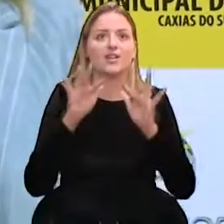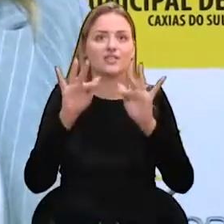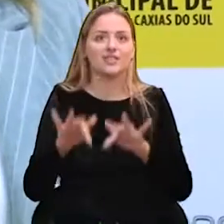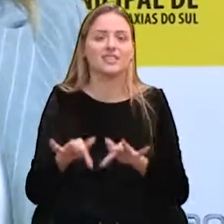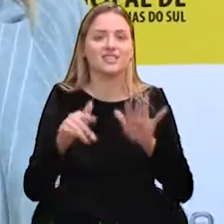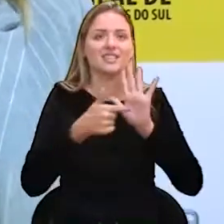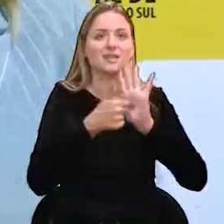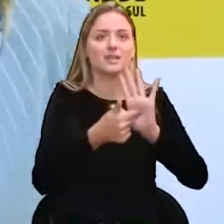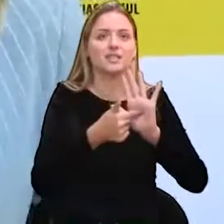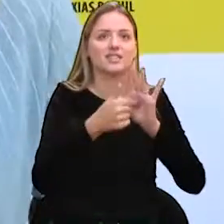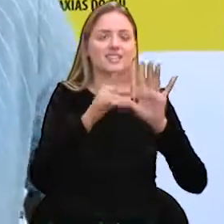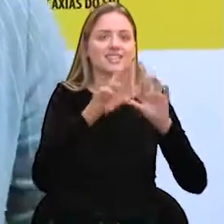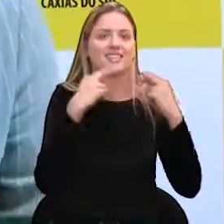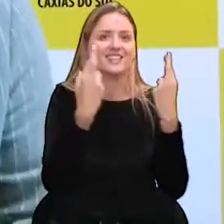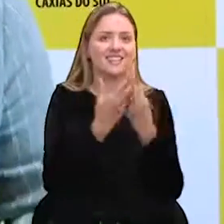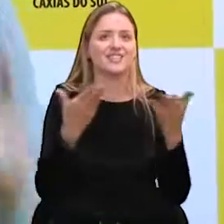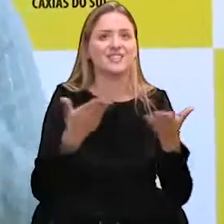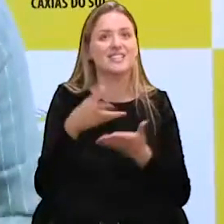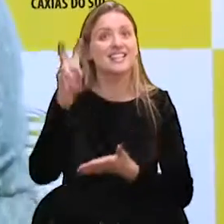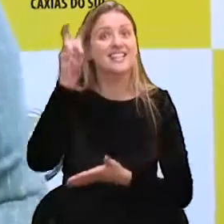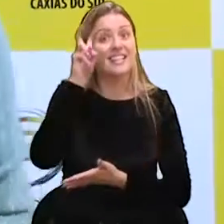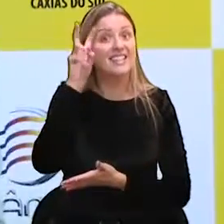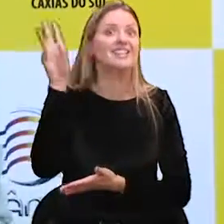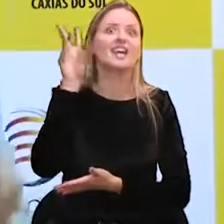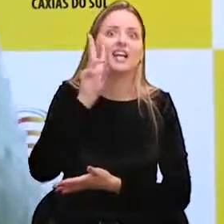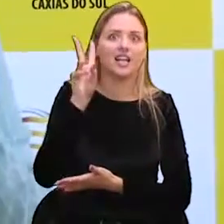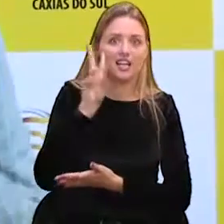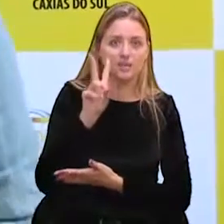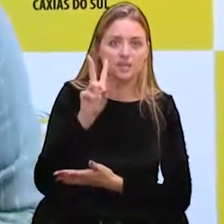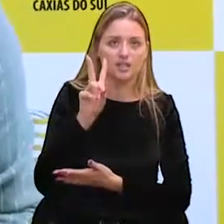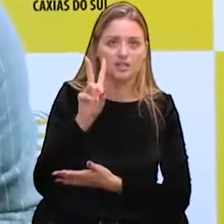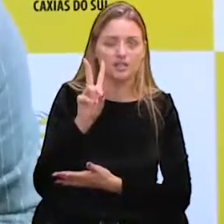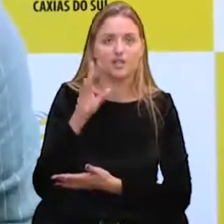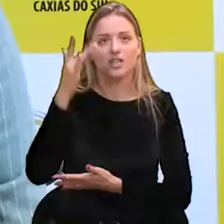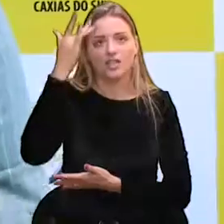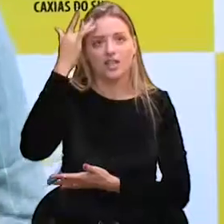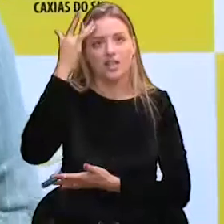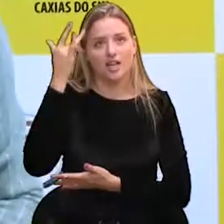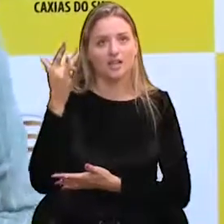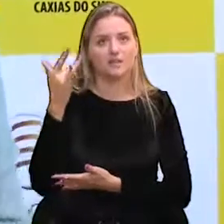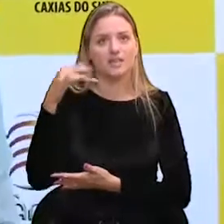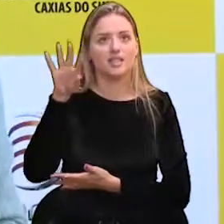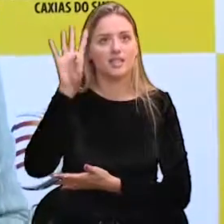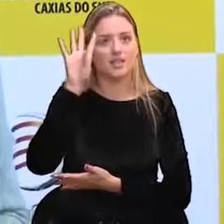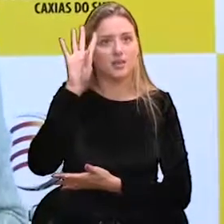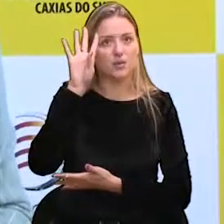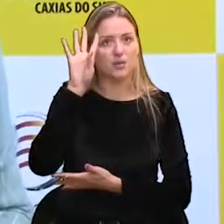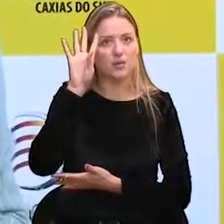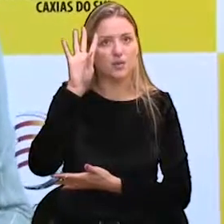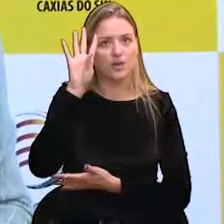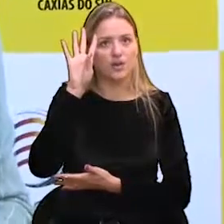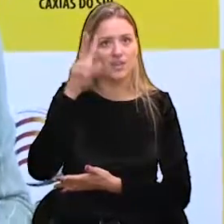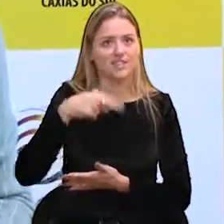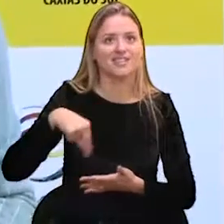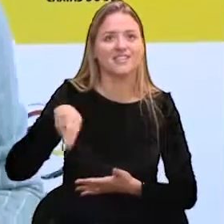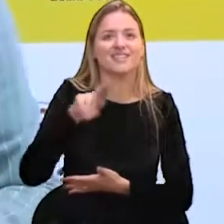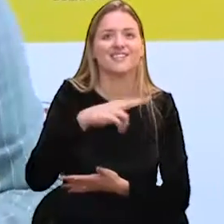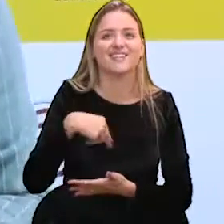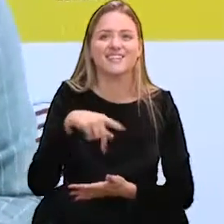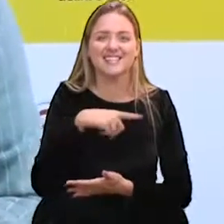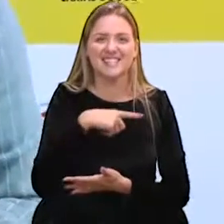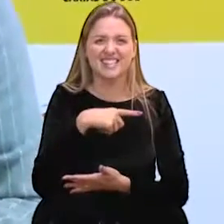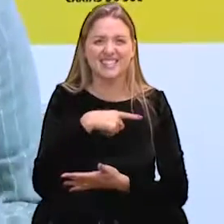a transmissão da sessão ordinária dessa quinta-feira. Lembrando, amanhã, quarta-feira, nós temos